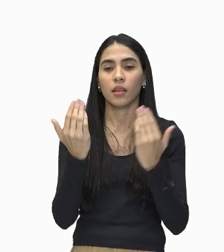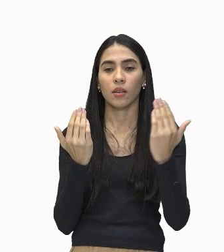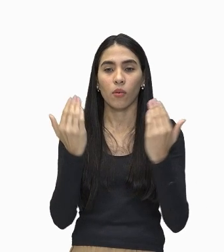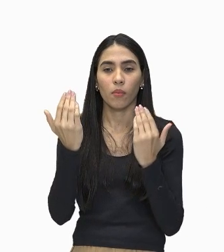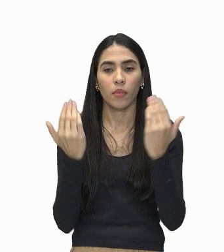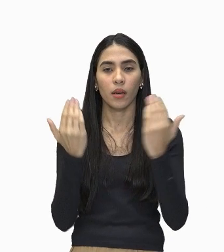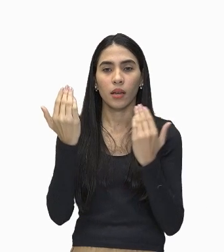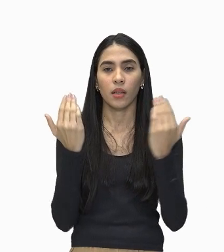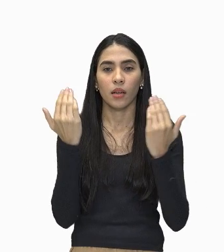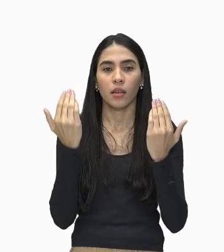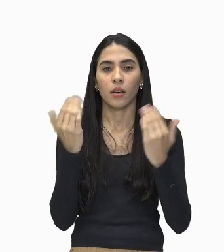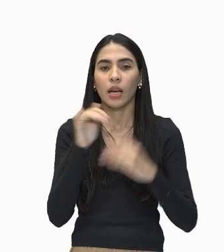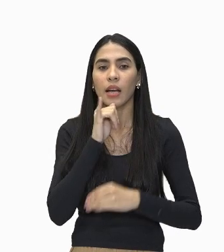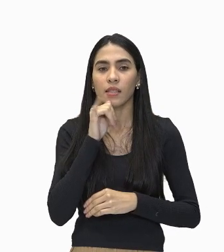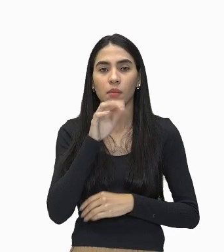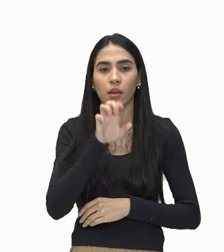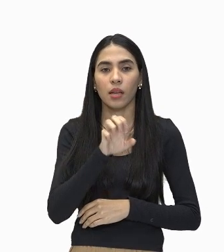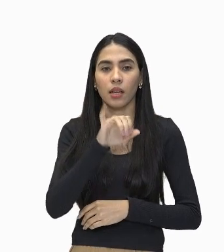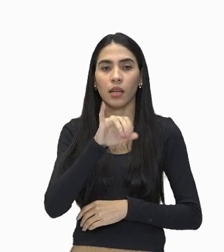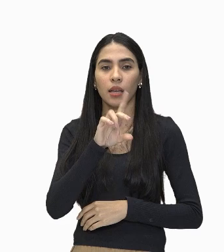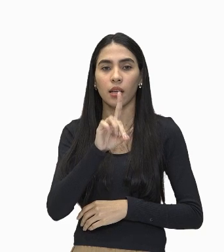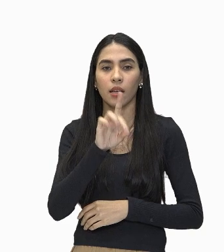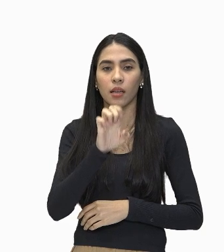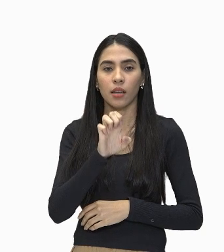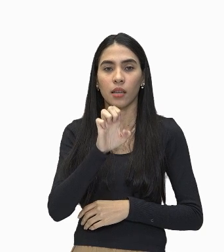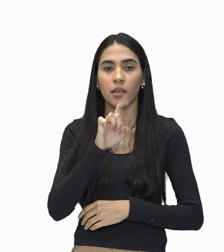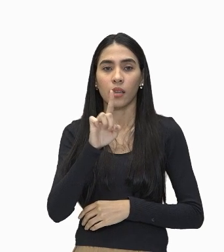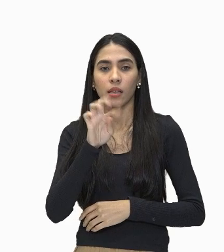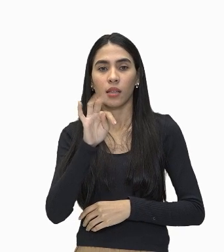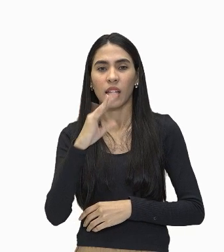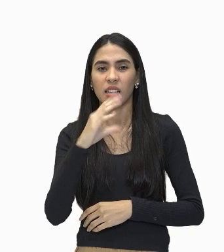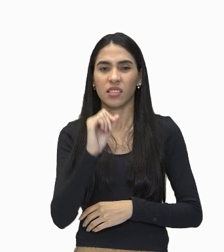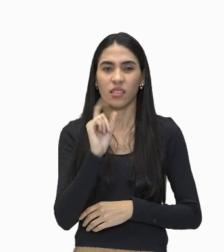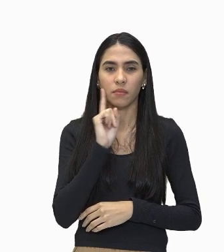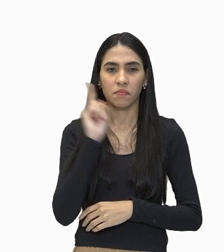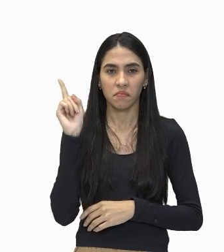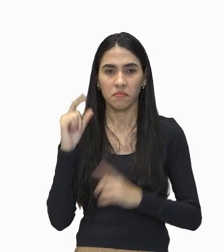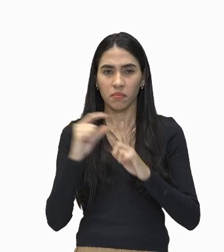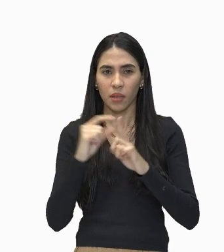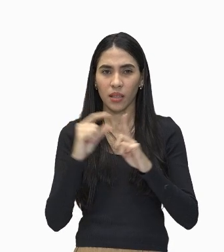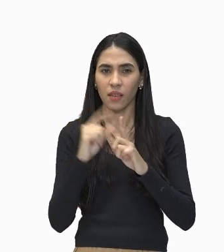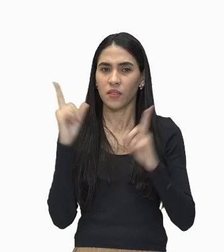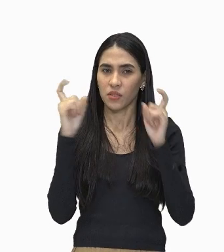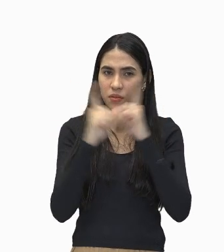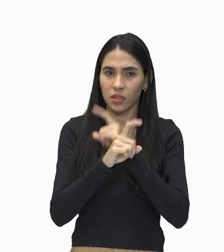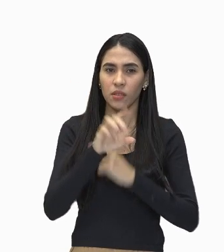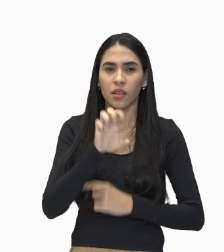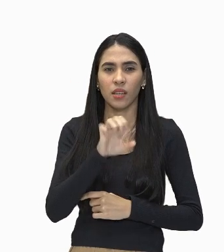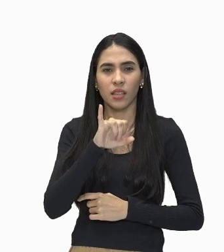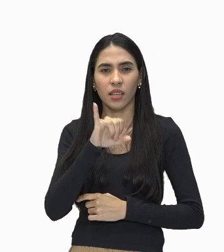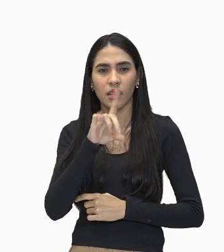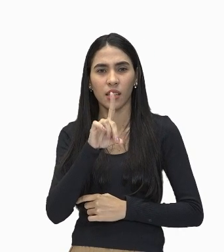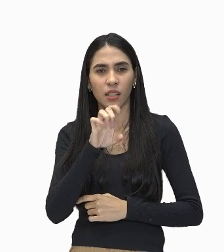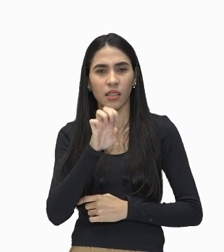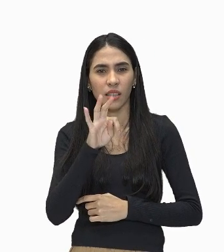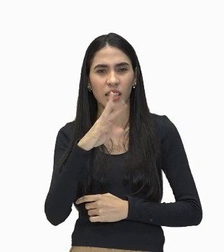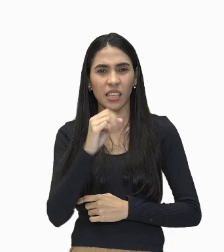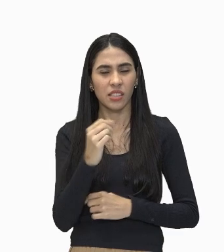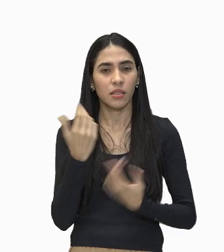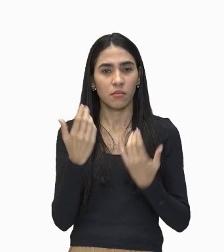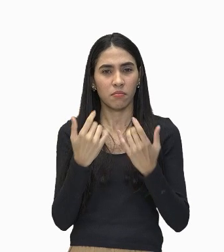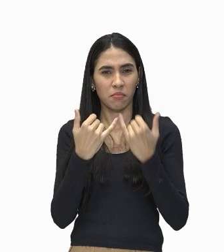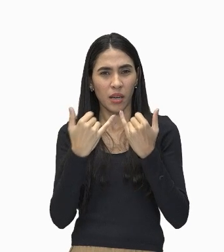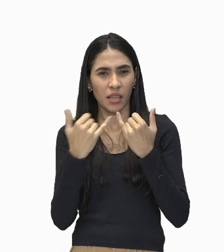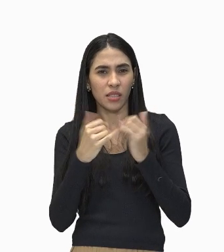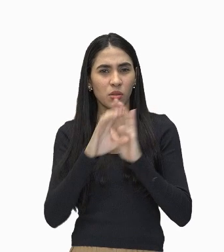redução eidética. É uma palavra difícil, né? Eidética, parece assim complexa, mas quer dizer